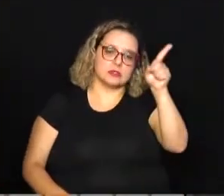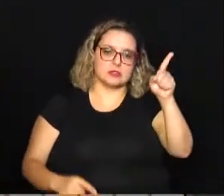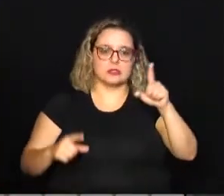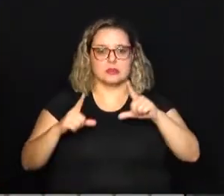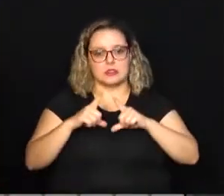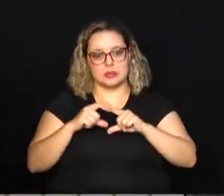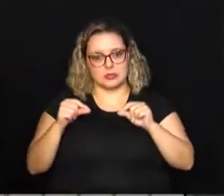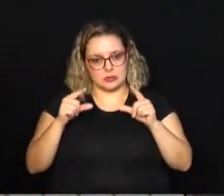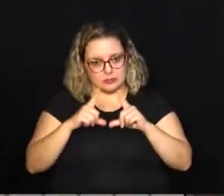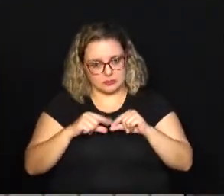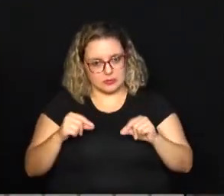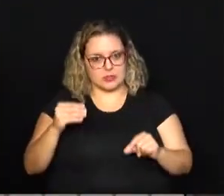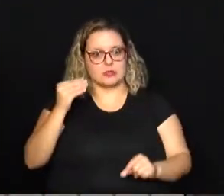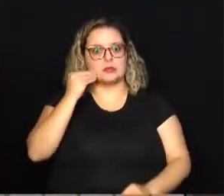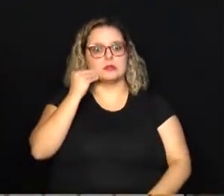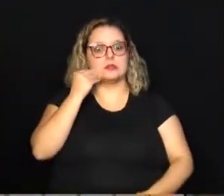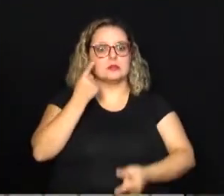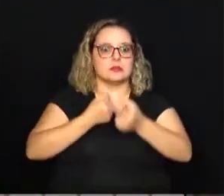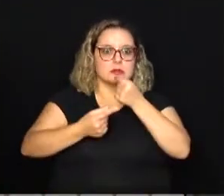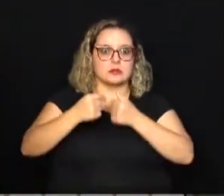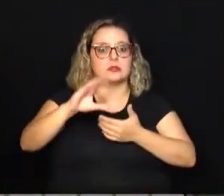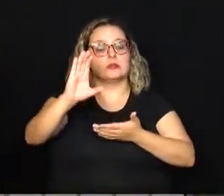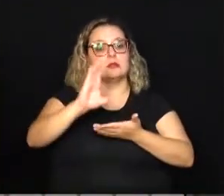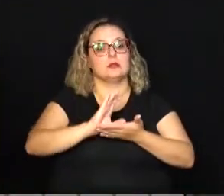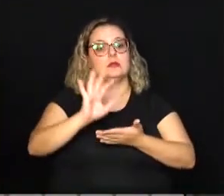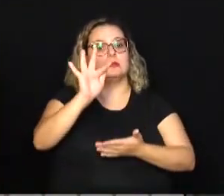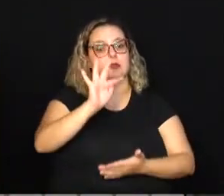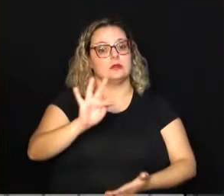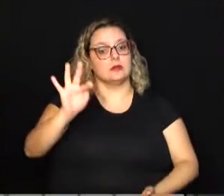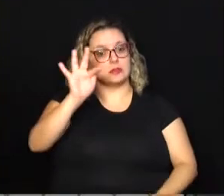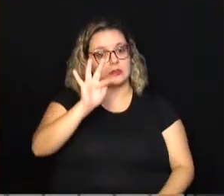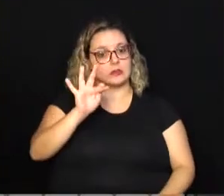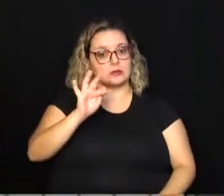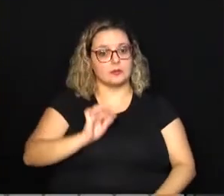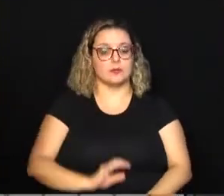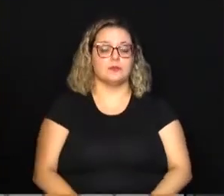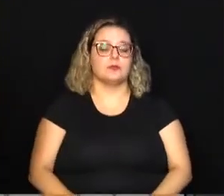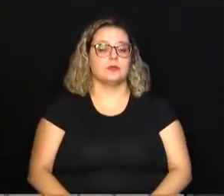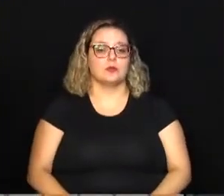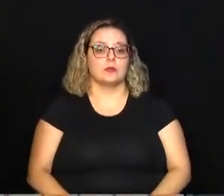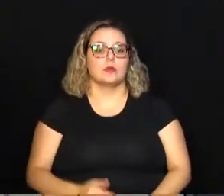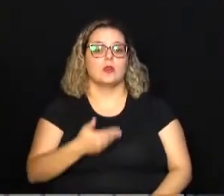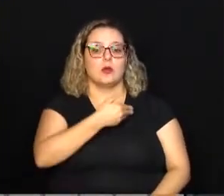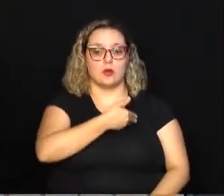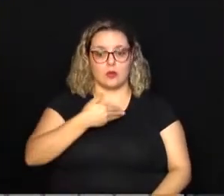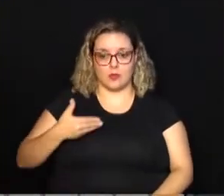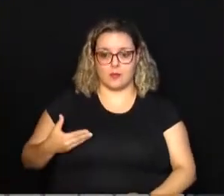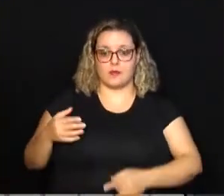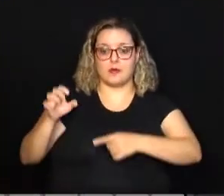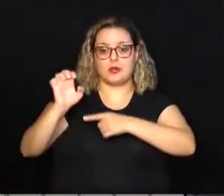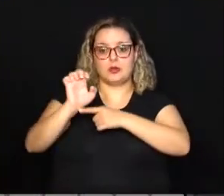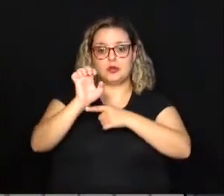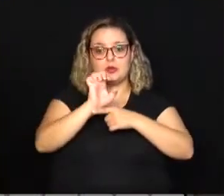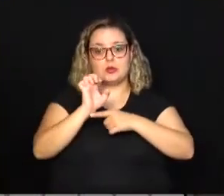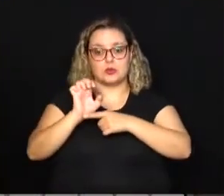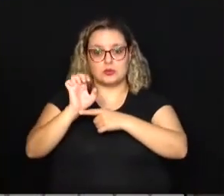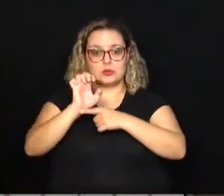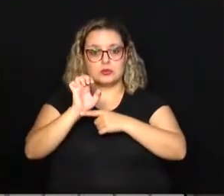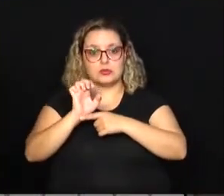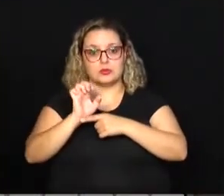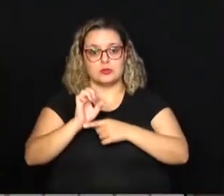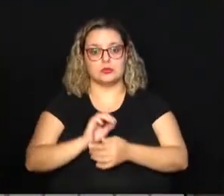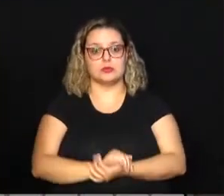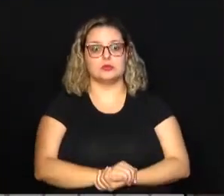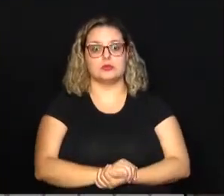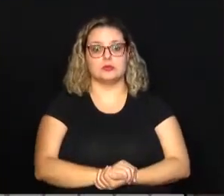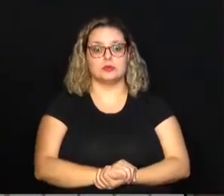para tentar trazer recurso da federação. Quanto ao governo do estado, ele já sinalizou com um aporte de